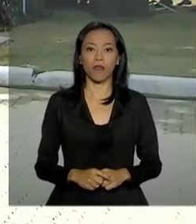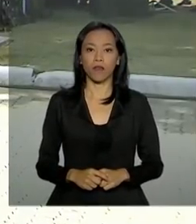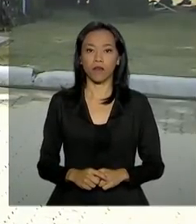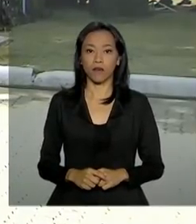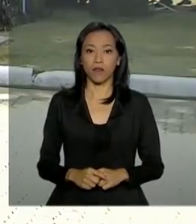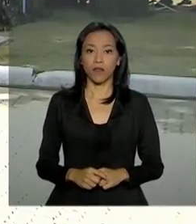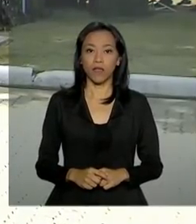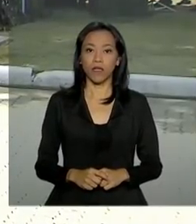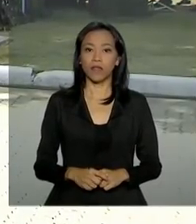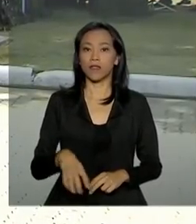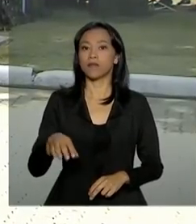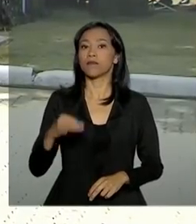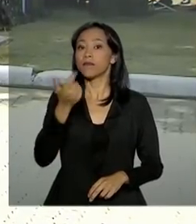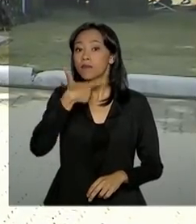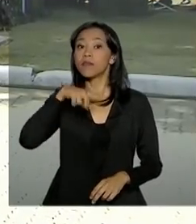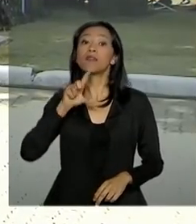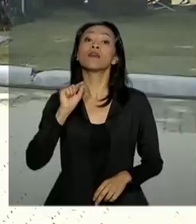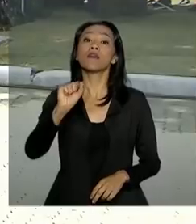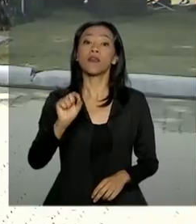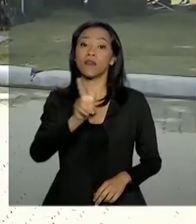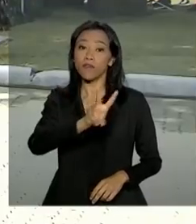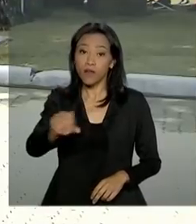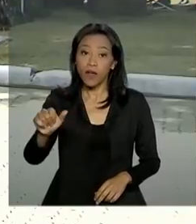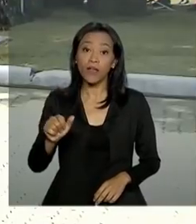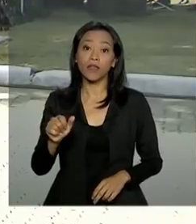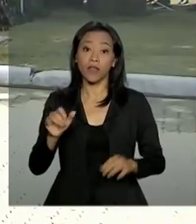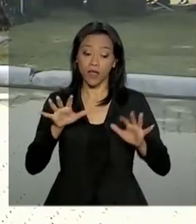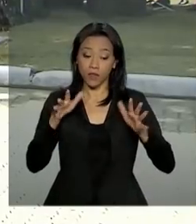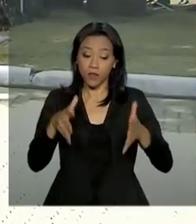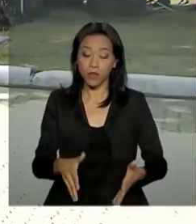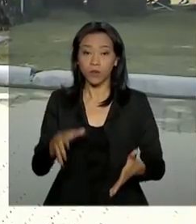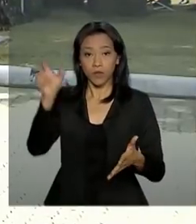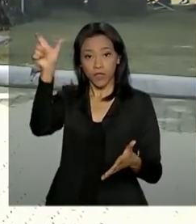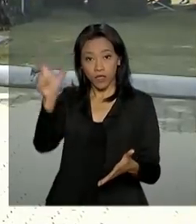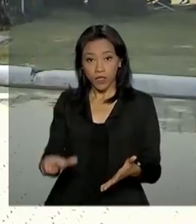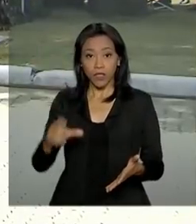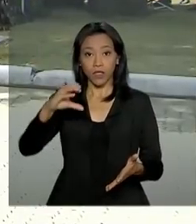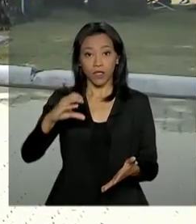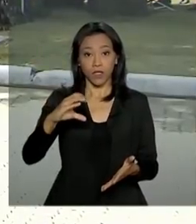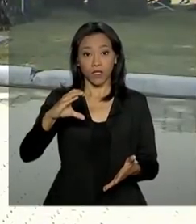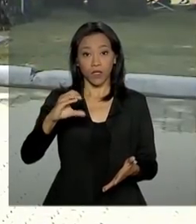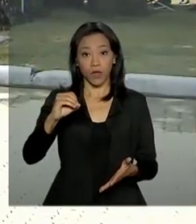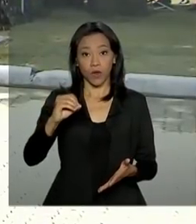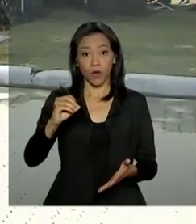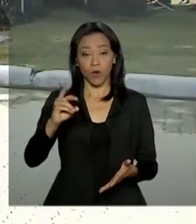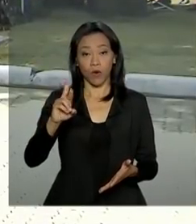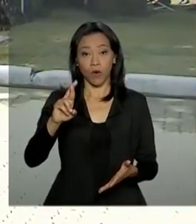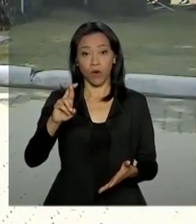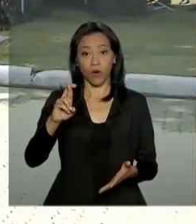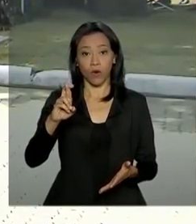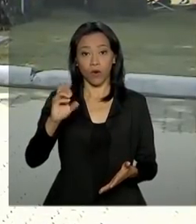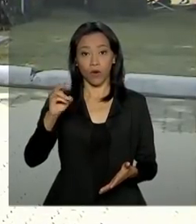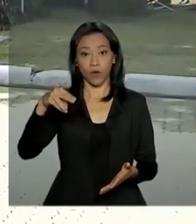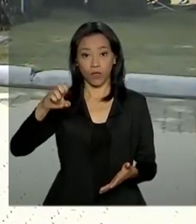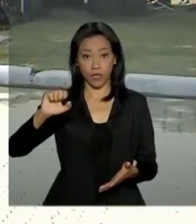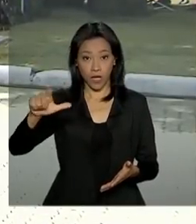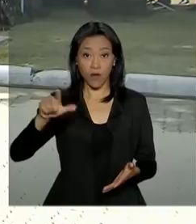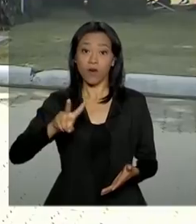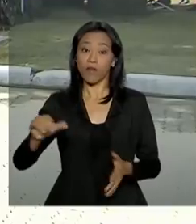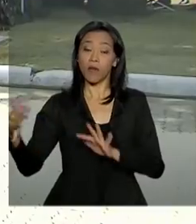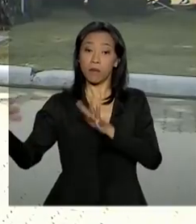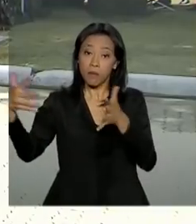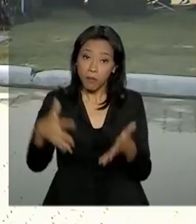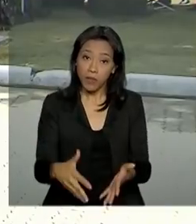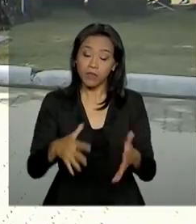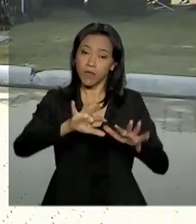Quem vai assumir aqui o Regimento de Cavalaria de Guarda é o tenente-coronel Antônio César Mariotti. Ele também vai participar da cerimônia da